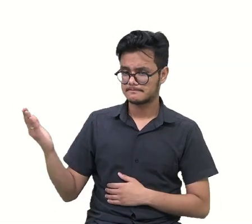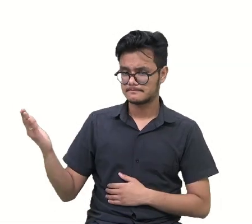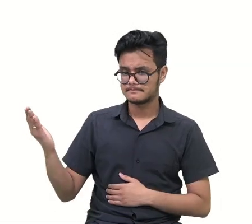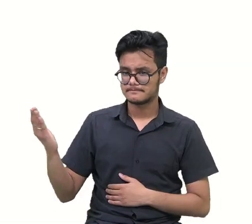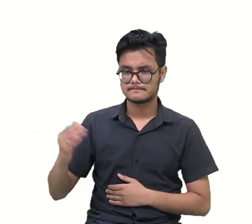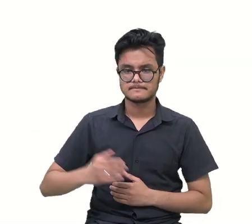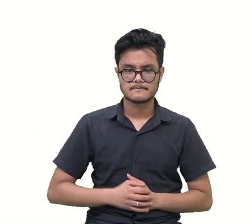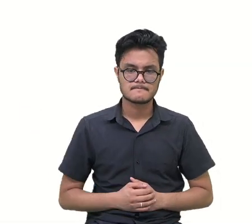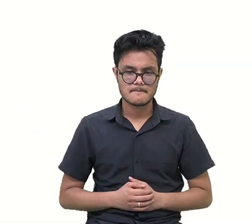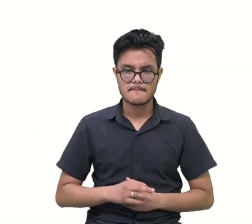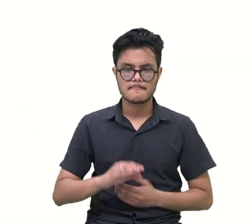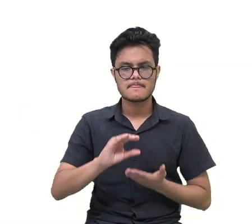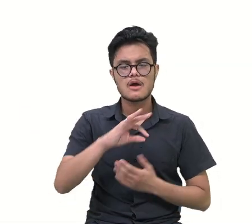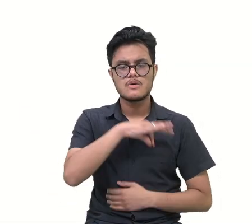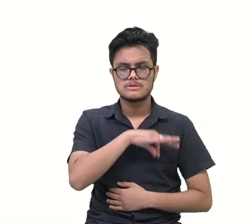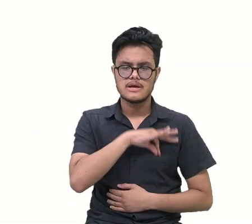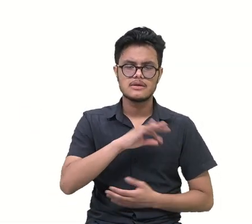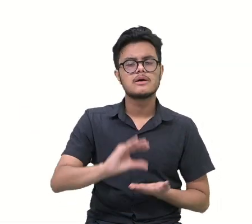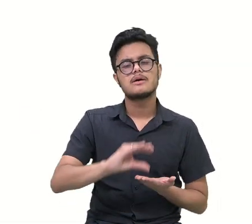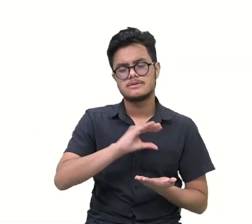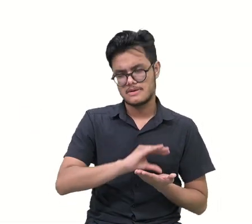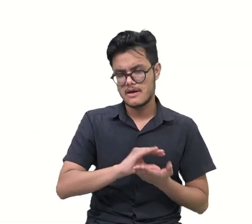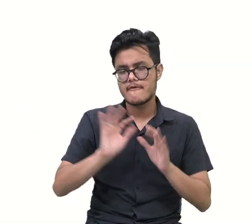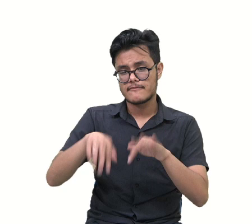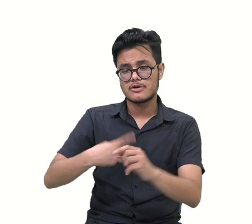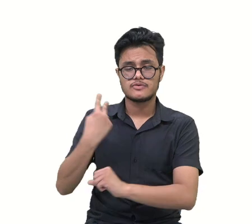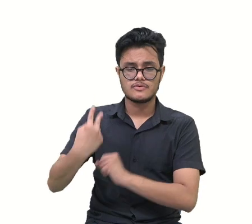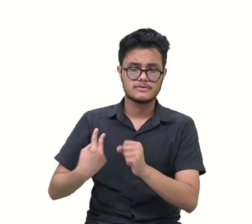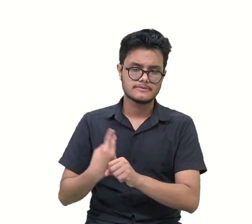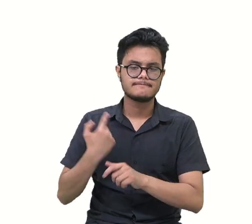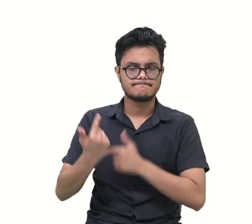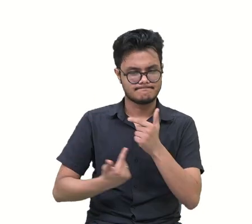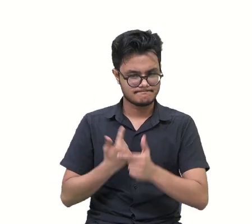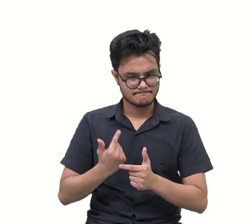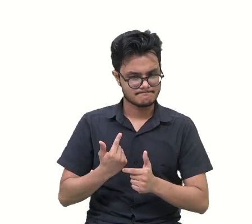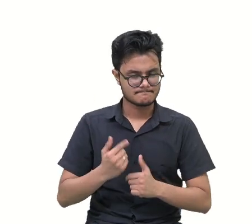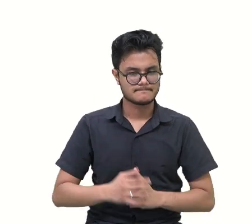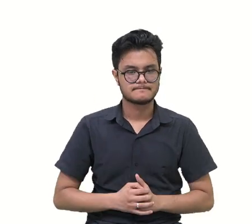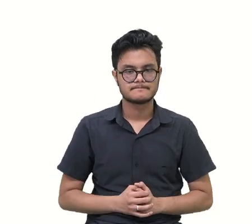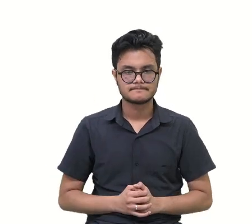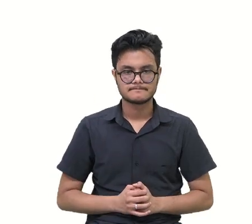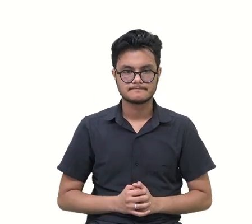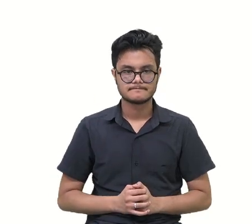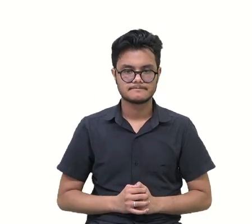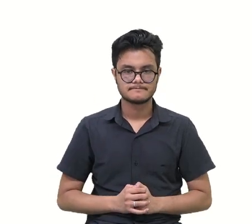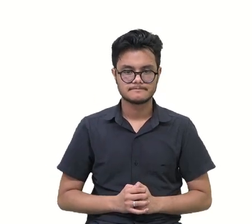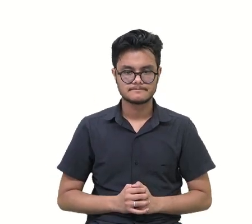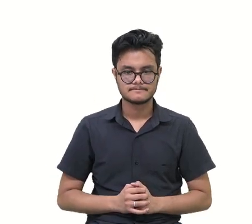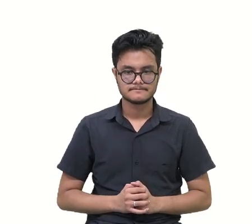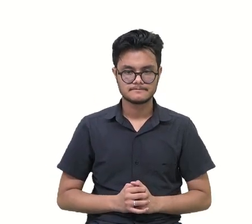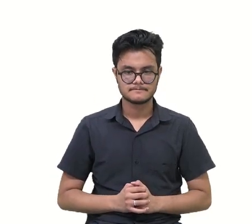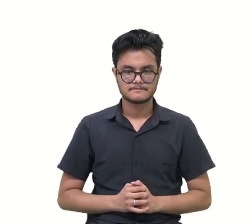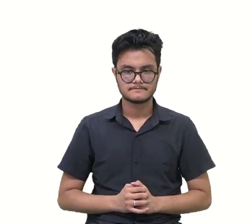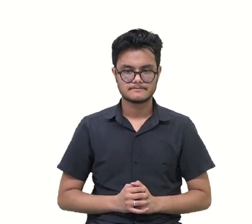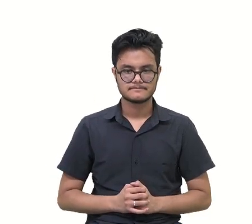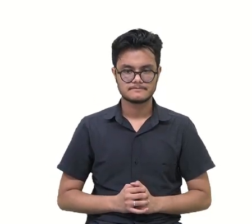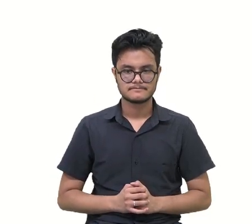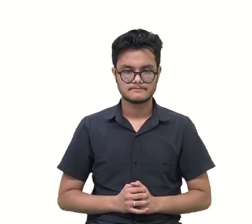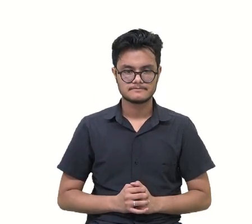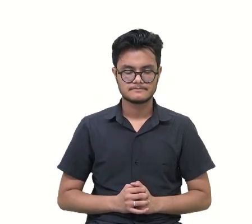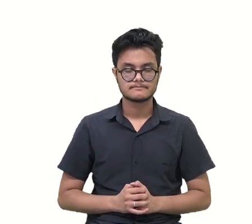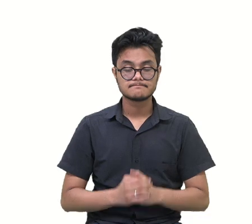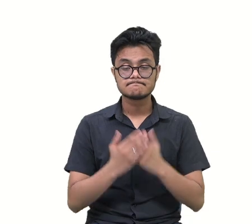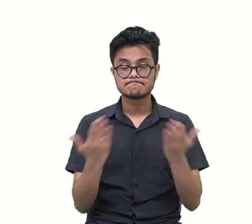1909,62, ao final do seu segundo ano trabalhando nessa empresa, tá? Então,